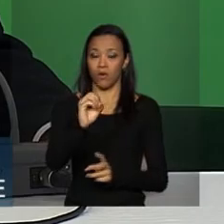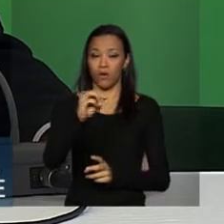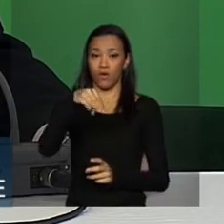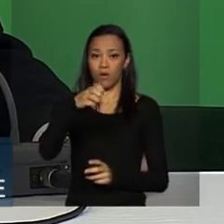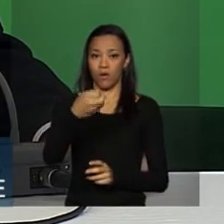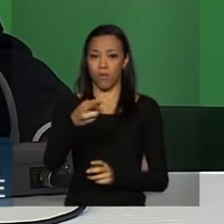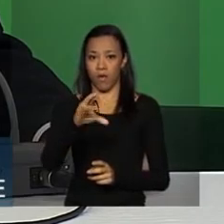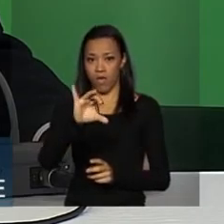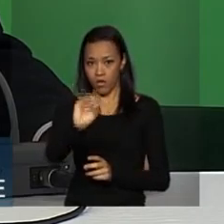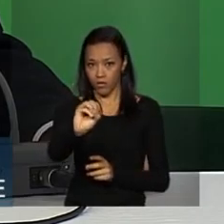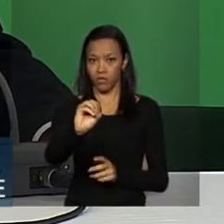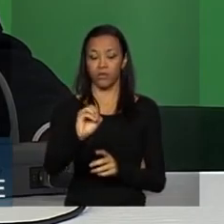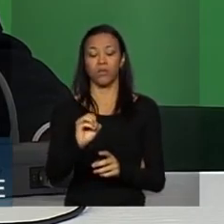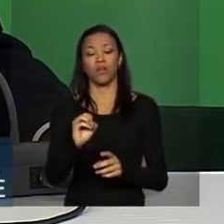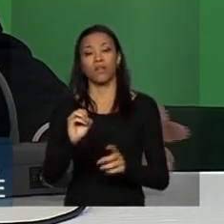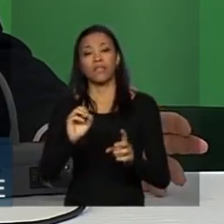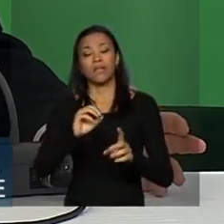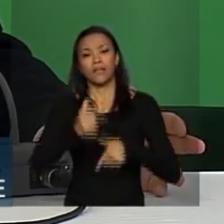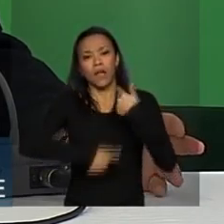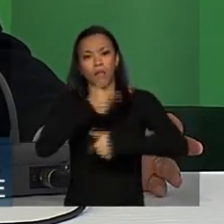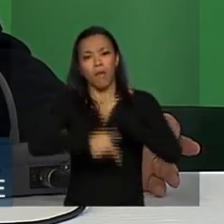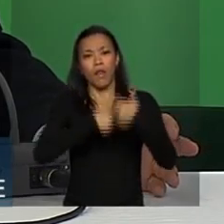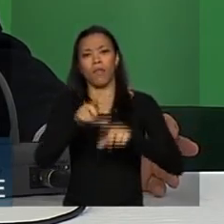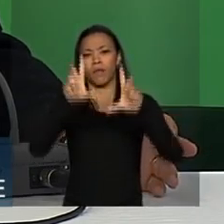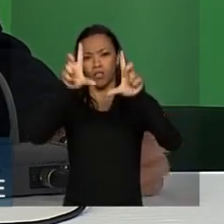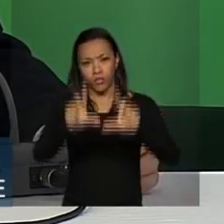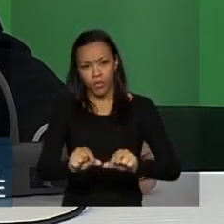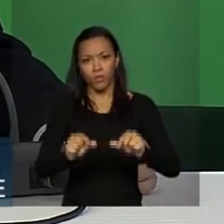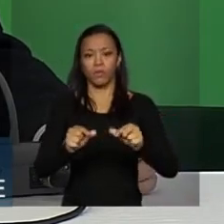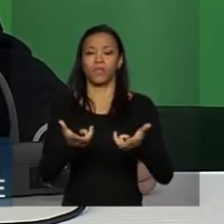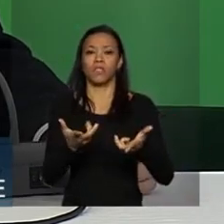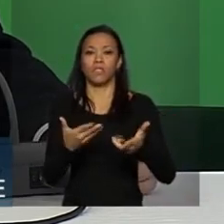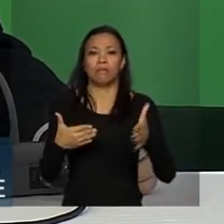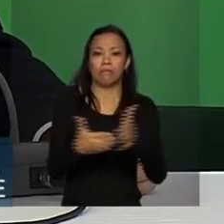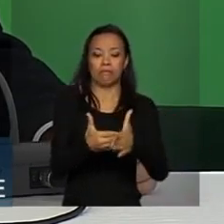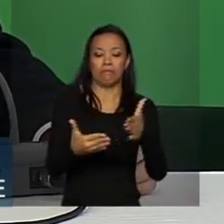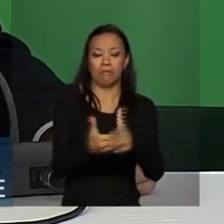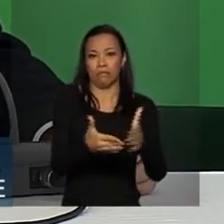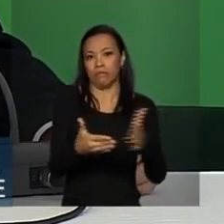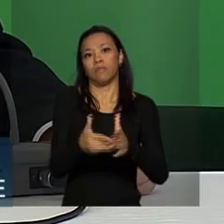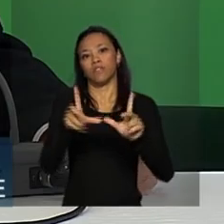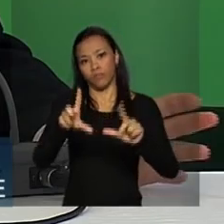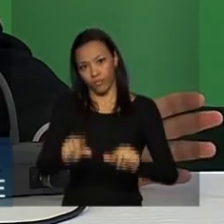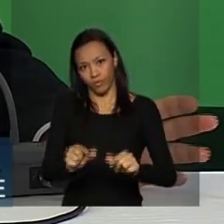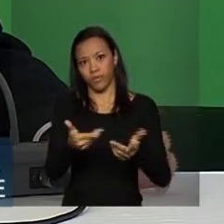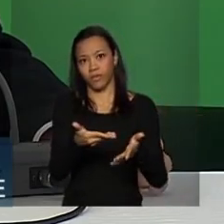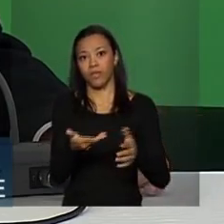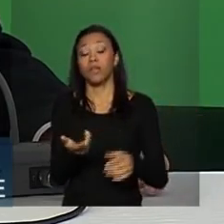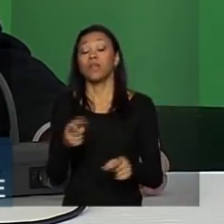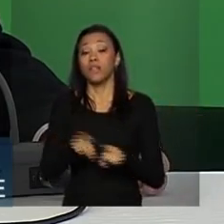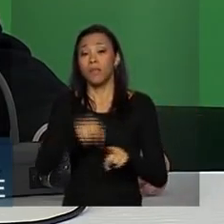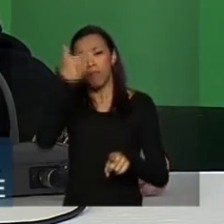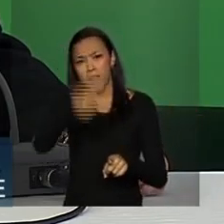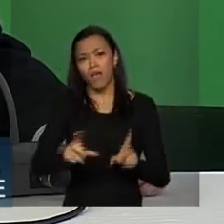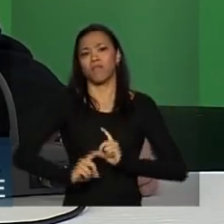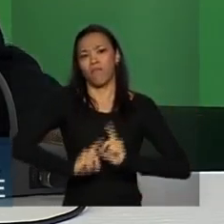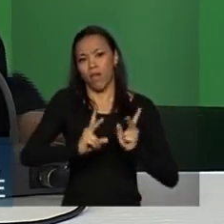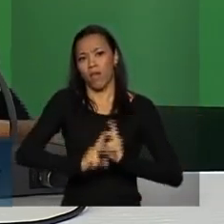trabalhar para diminuir as barreiras aos produtos brasileiros e trabalhar, sobretudo, para ter mais comércio.